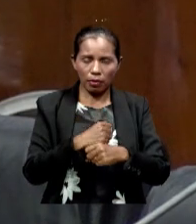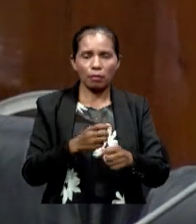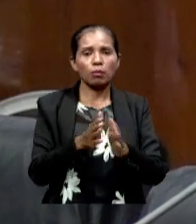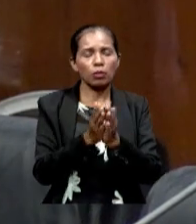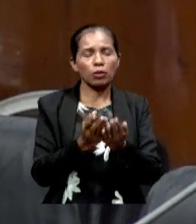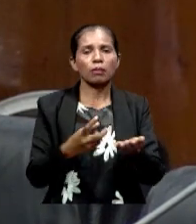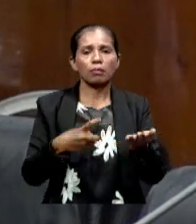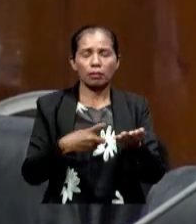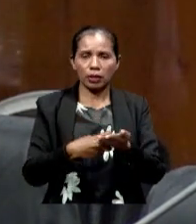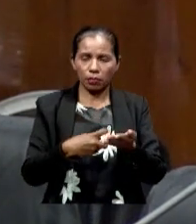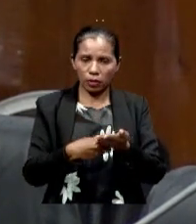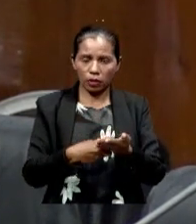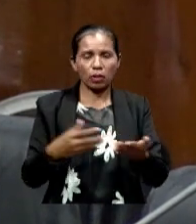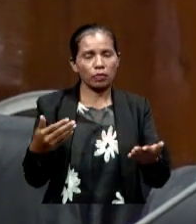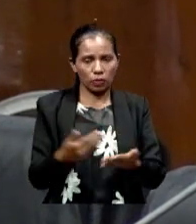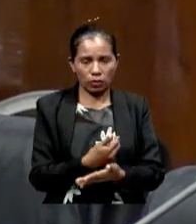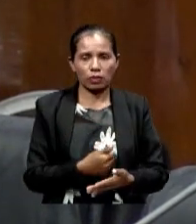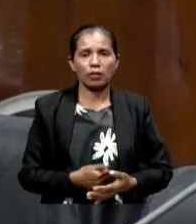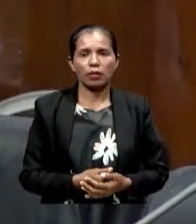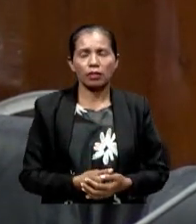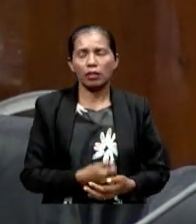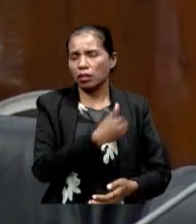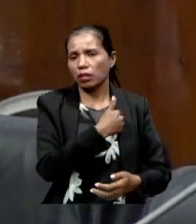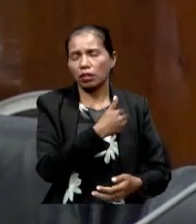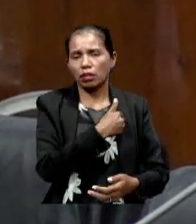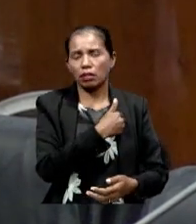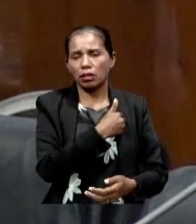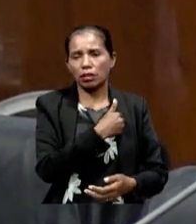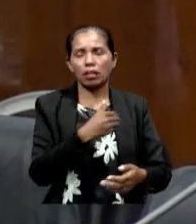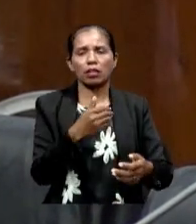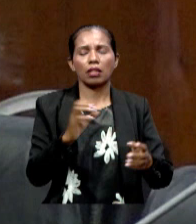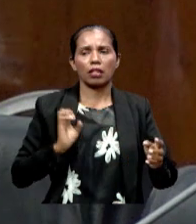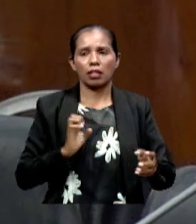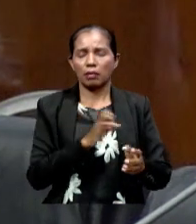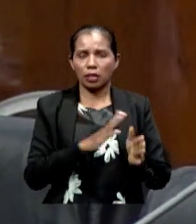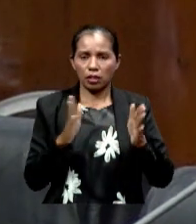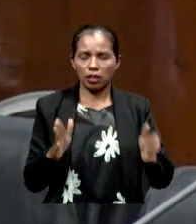estamos, a embaixada, se dá o que, se dá o que,